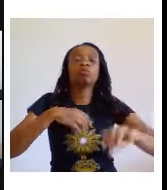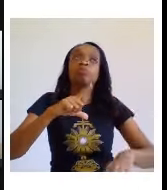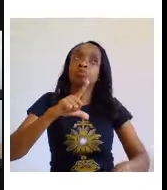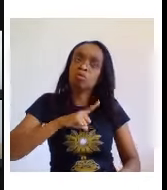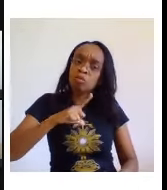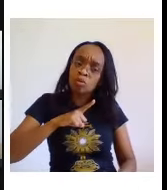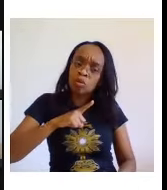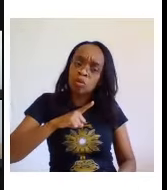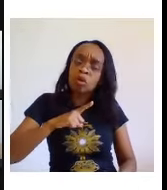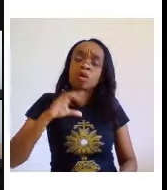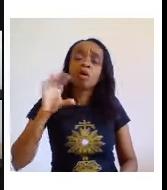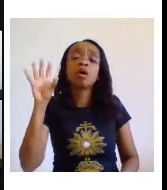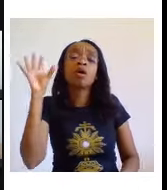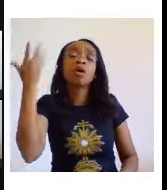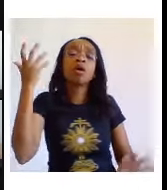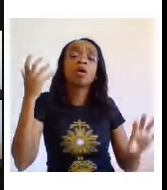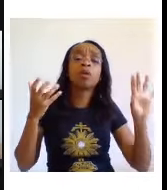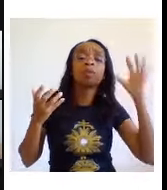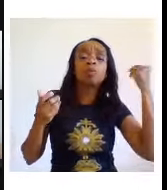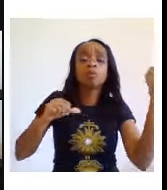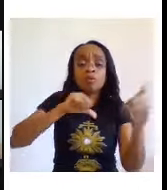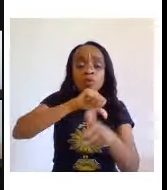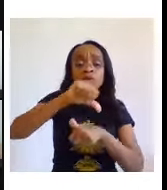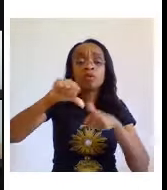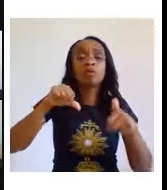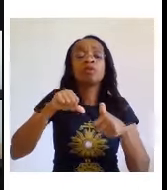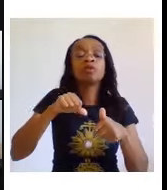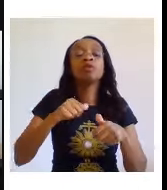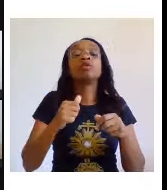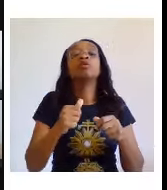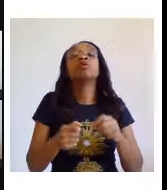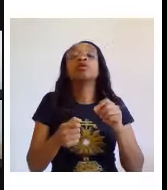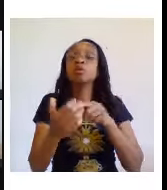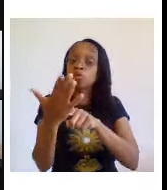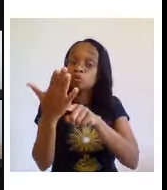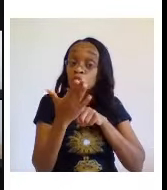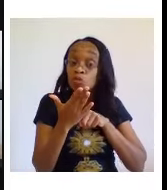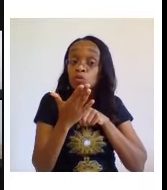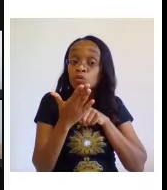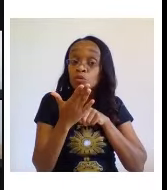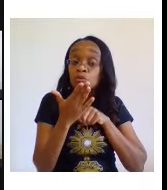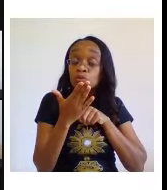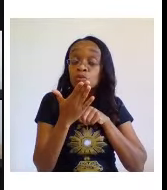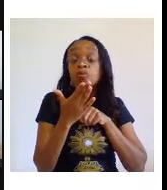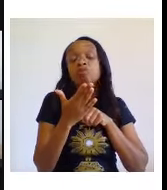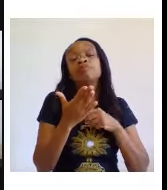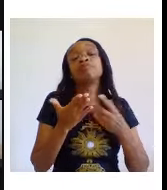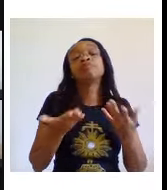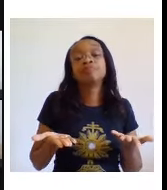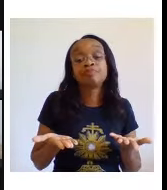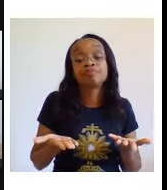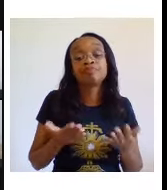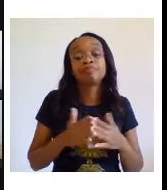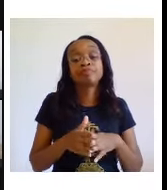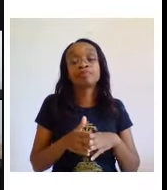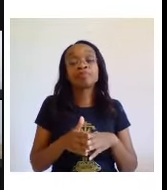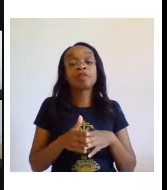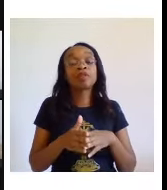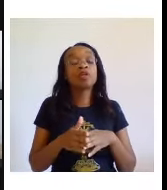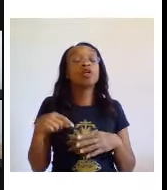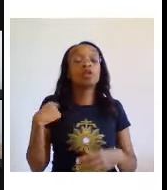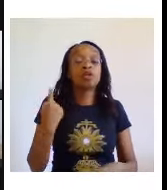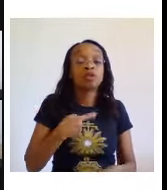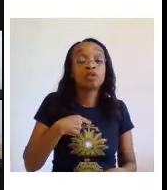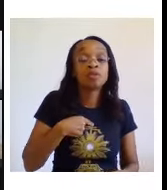que a mudança do clima traz, de novo, não é só questão ambiental, né, é se enxergar o próximo, a gente